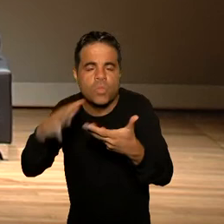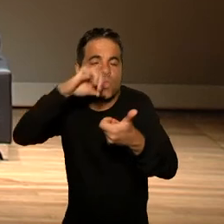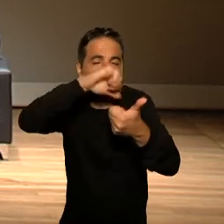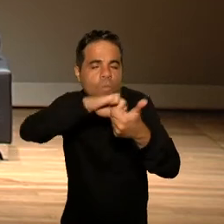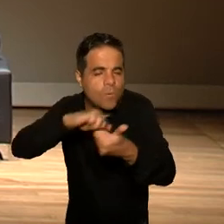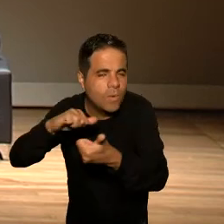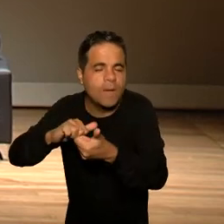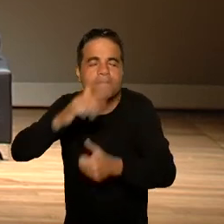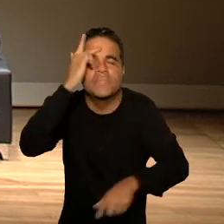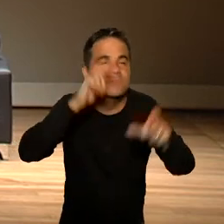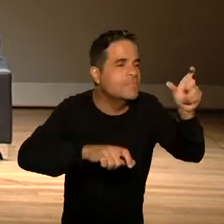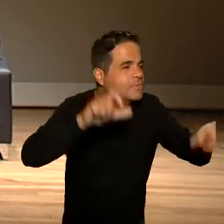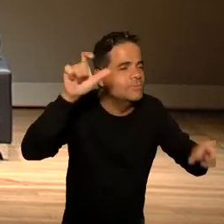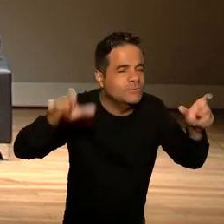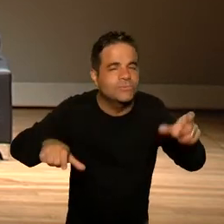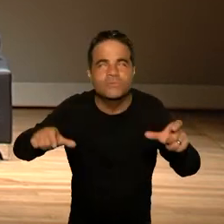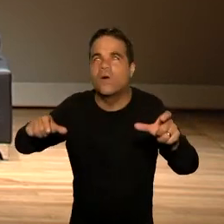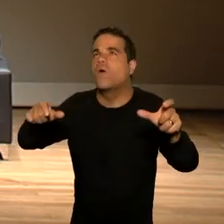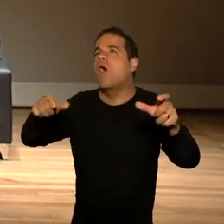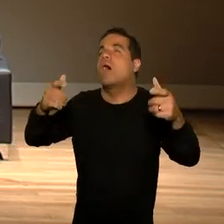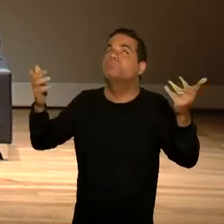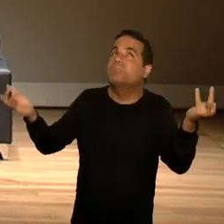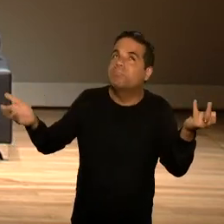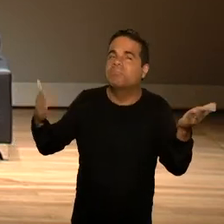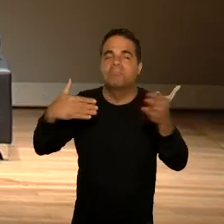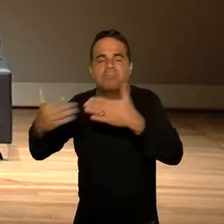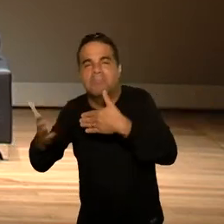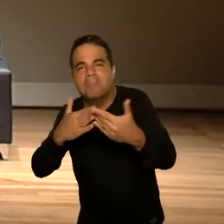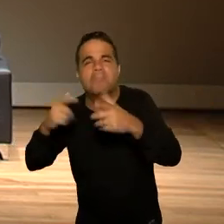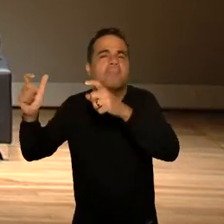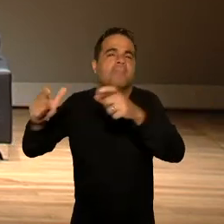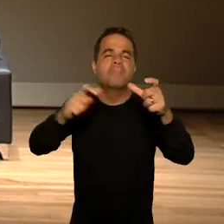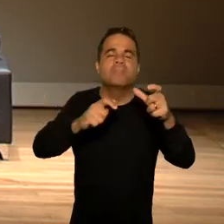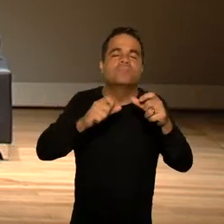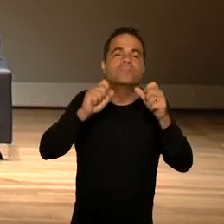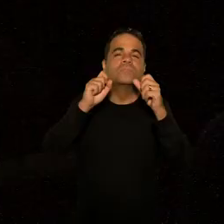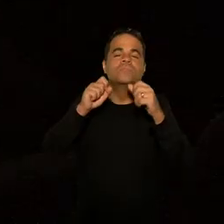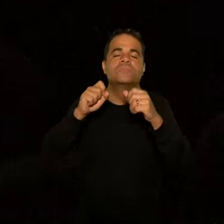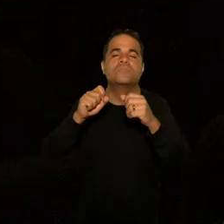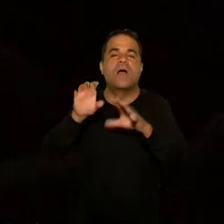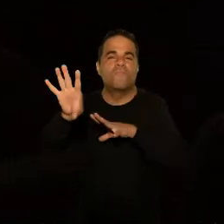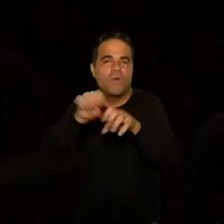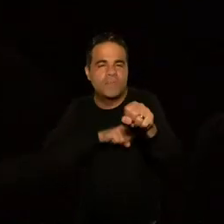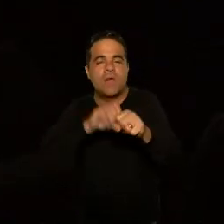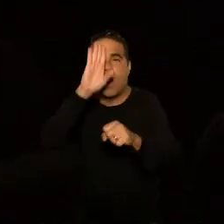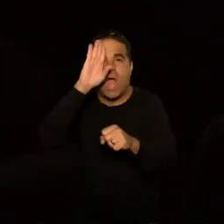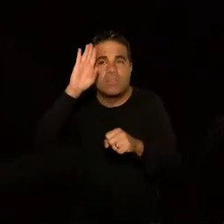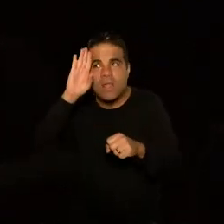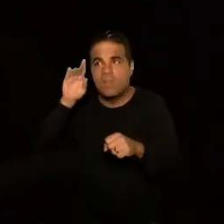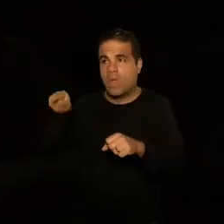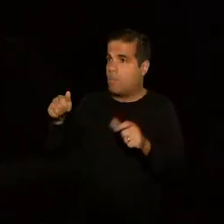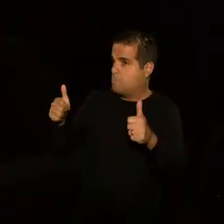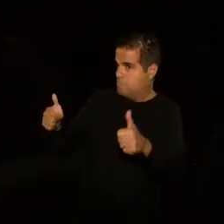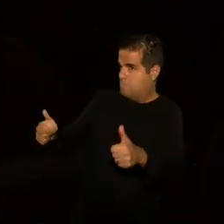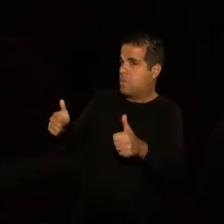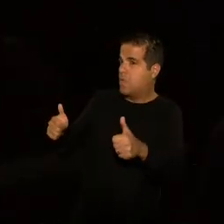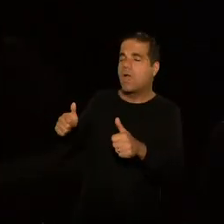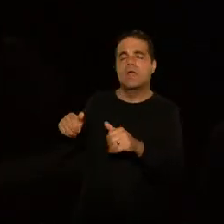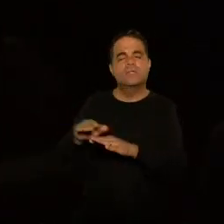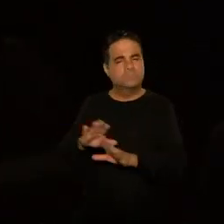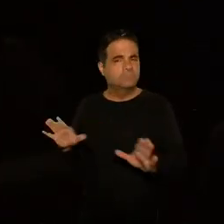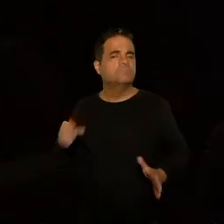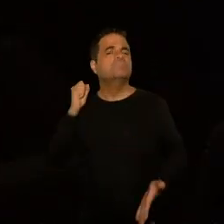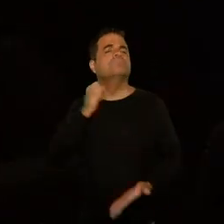para as pessoas onde independente do visto acadêmico que nem ela falou é uma